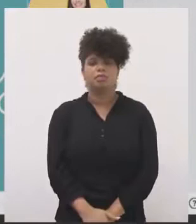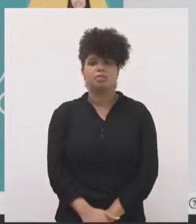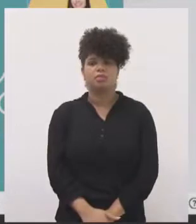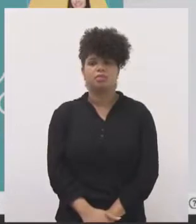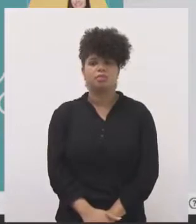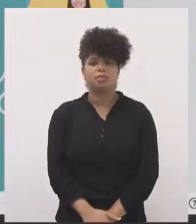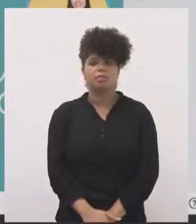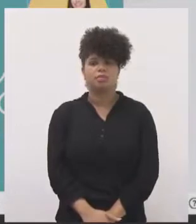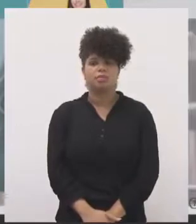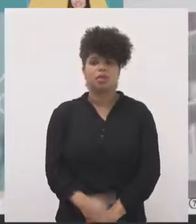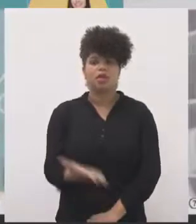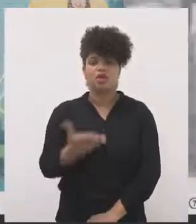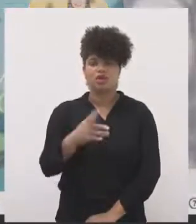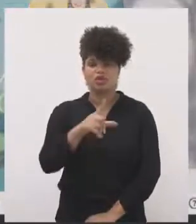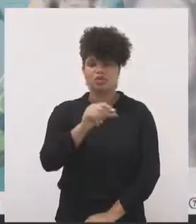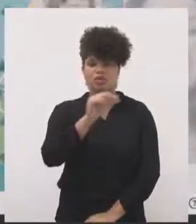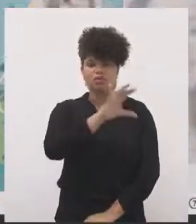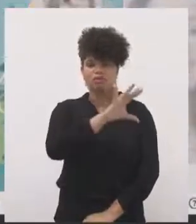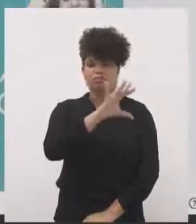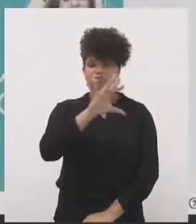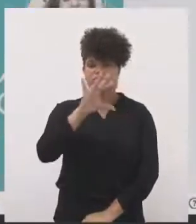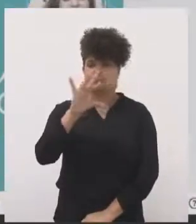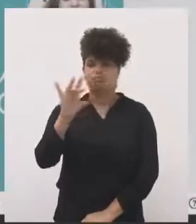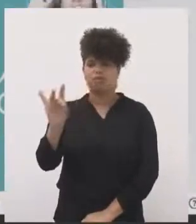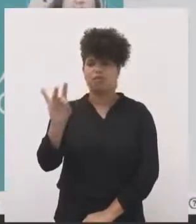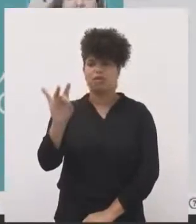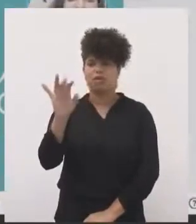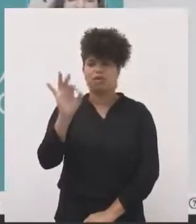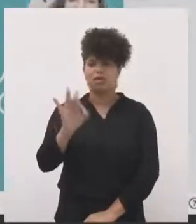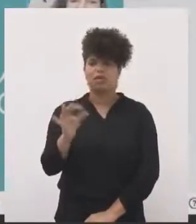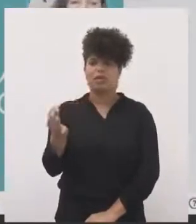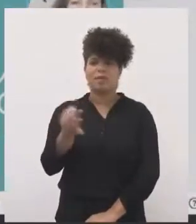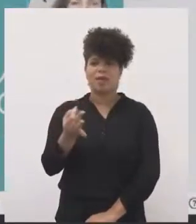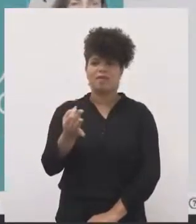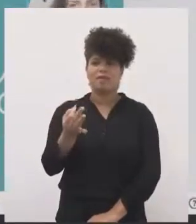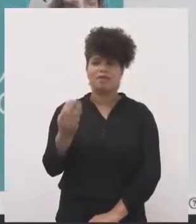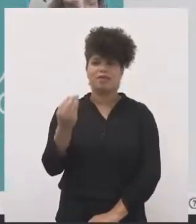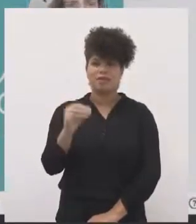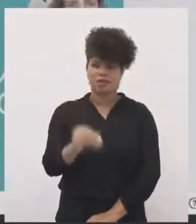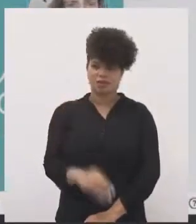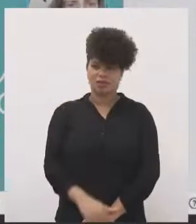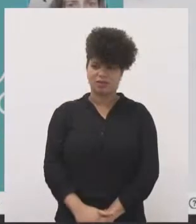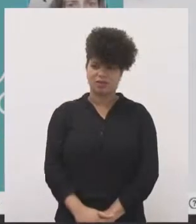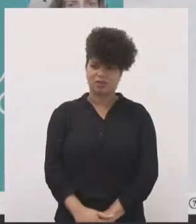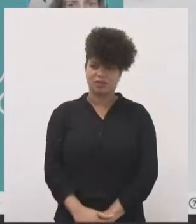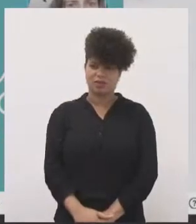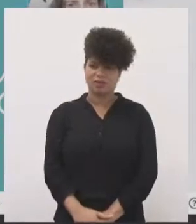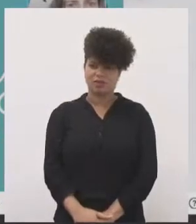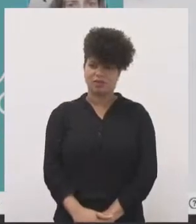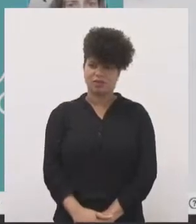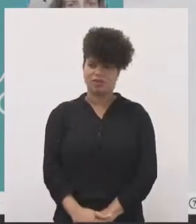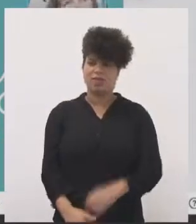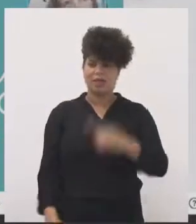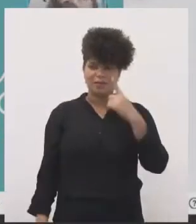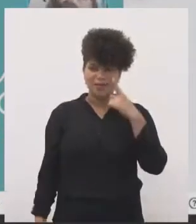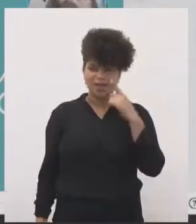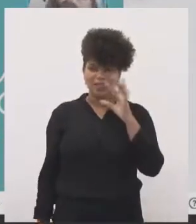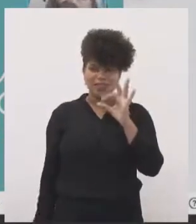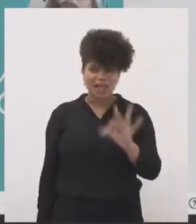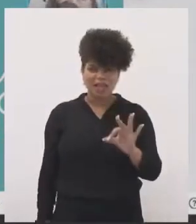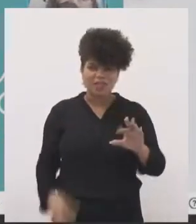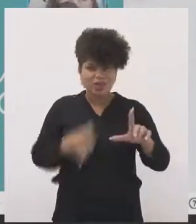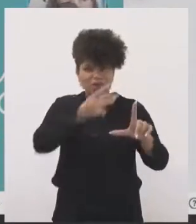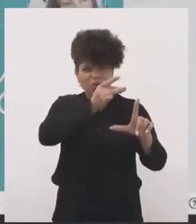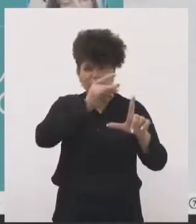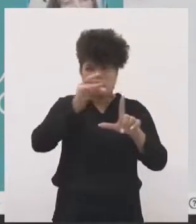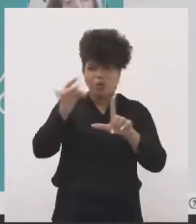para cá. Ó, eu arrasto. E ele se encaixa Olá, criançada! perfeitamente. Ele se encaixa perfeitamente. É